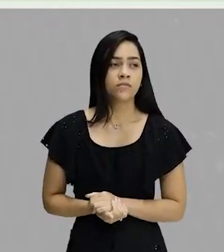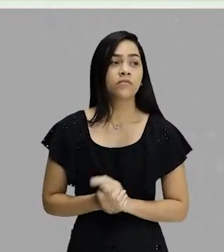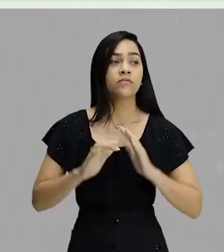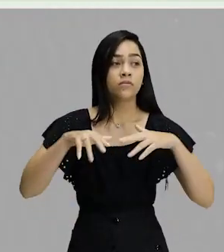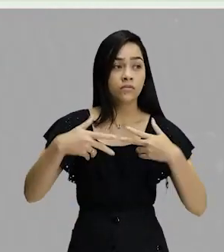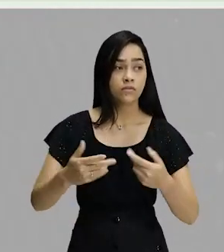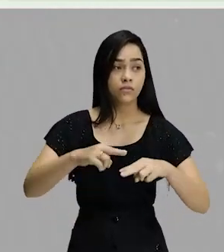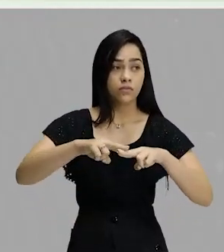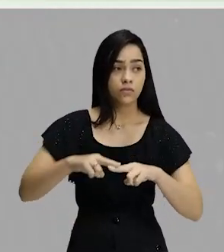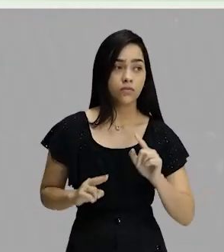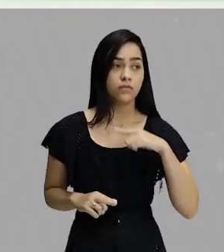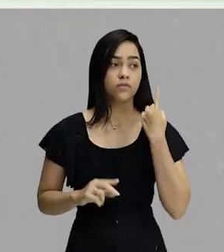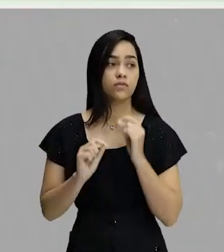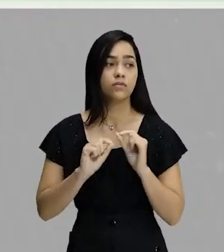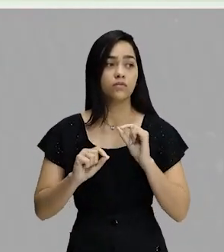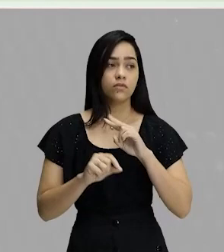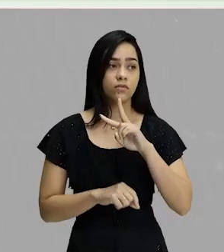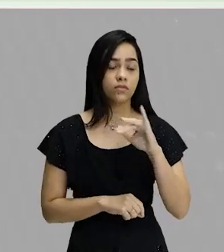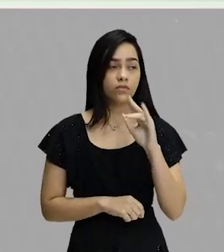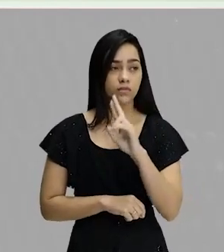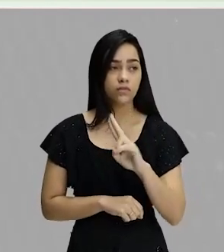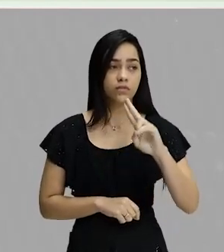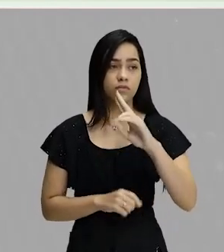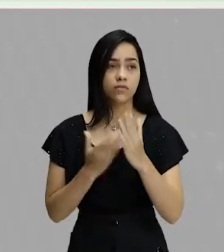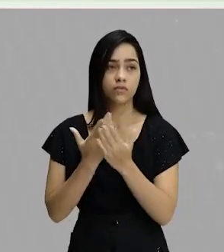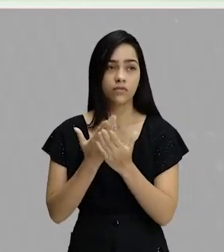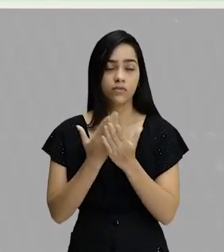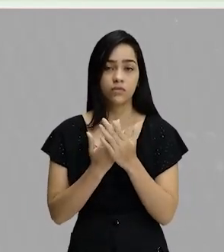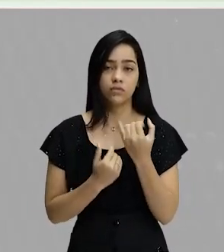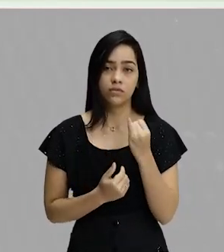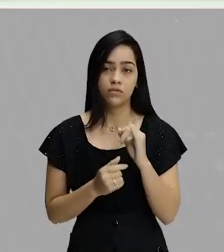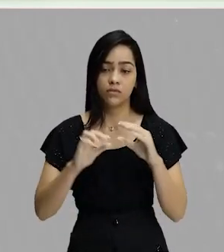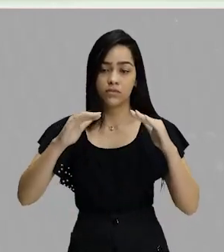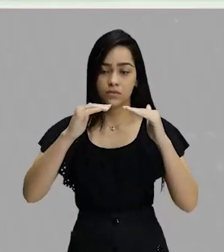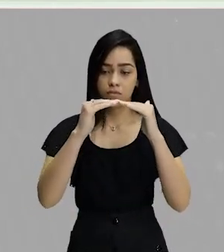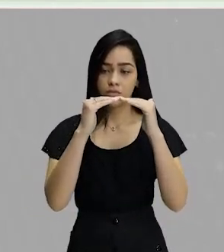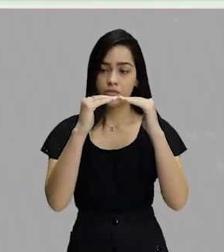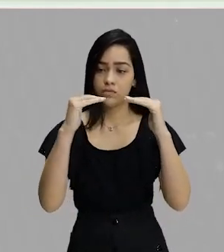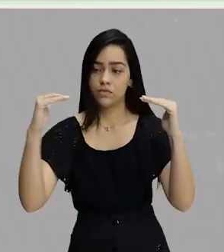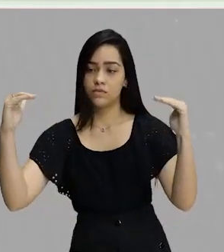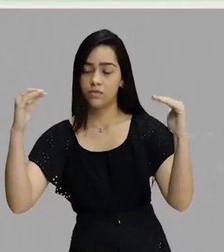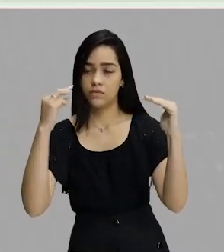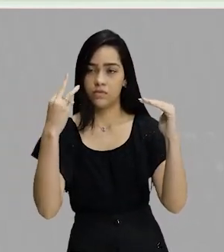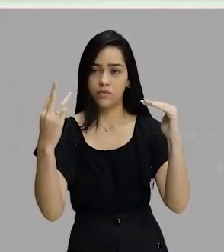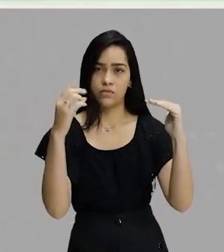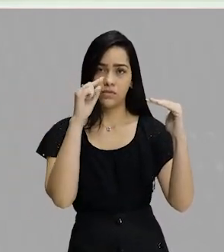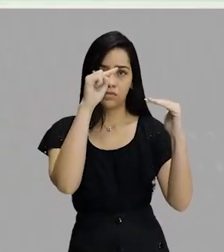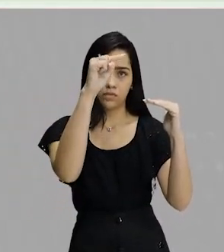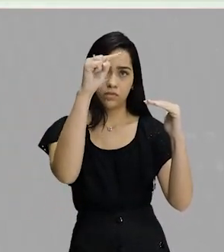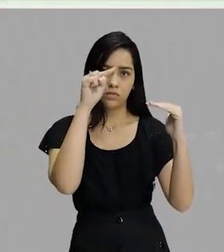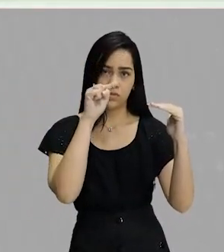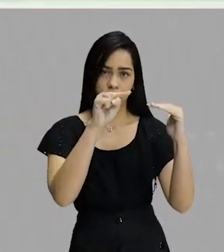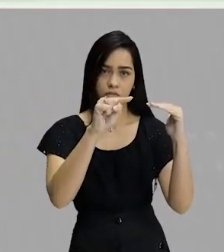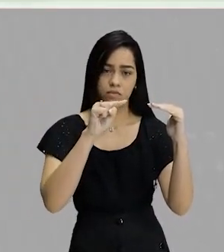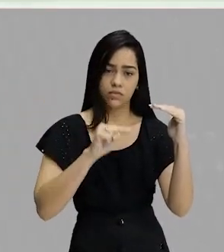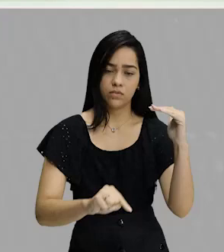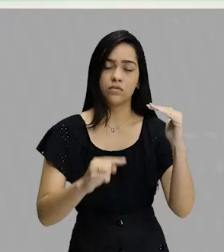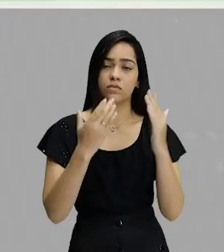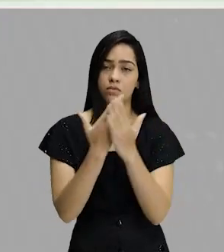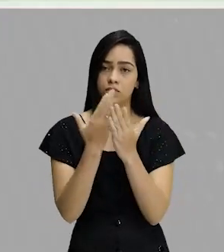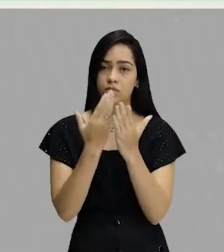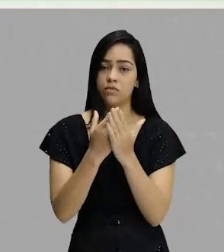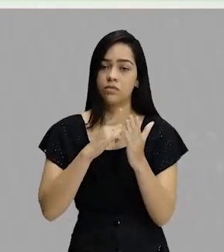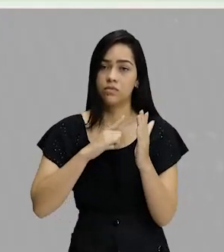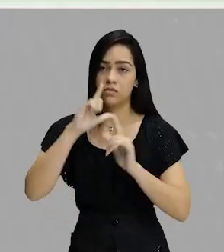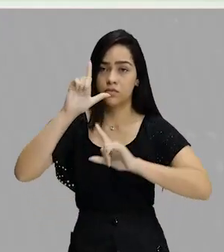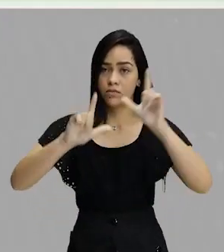isso, pessoal, a gente vai utilizar a aula sobre condição de alinhamento de 3 pontos, né? Estudem essa aula, já está lá no